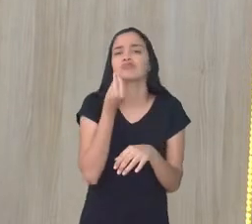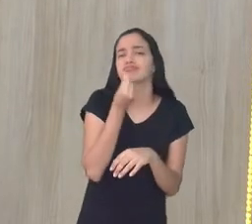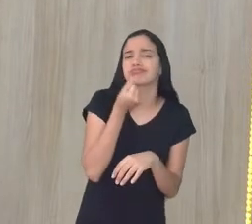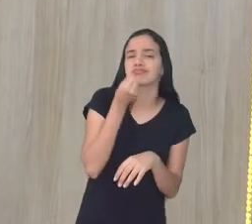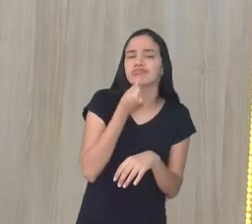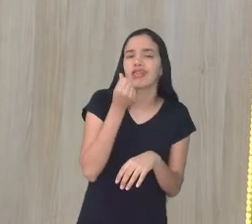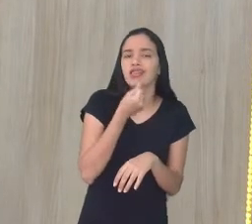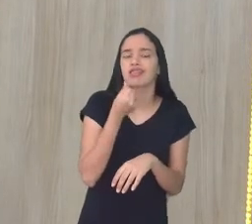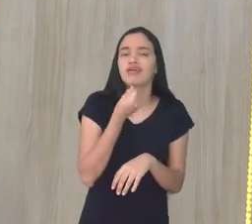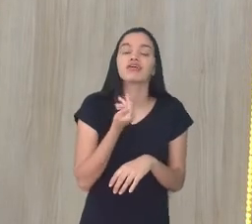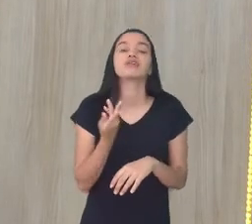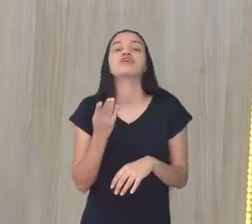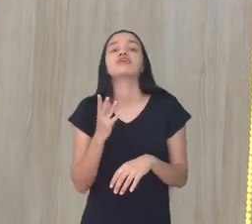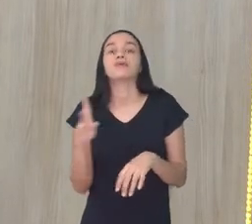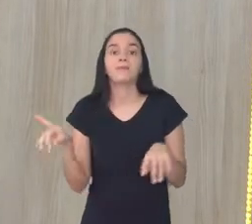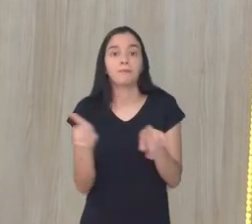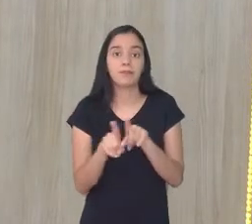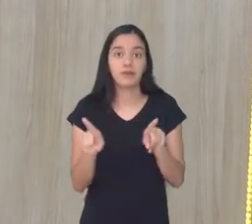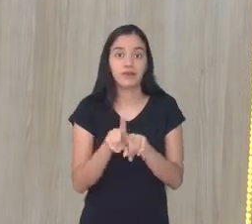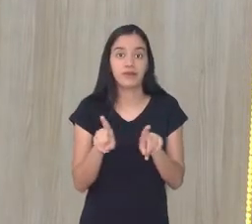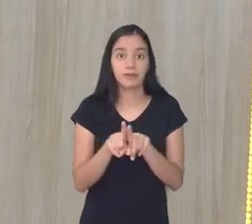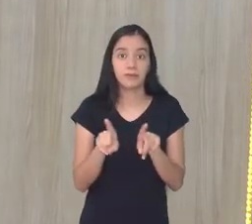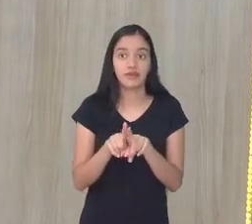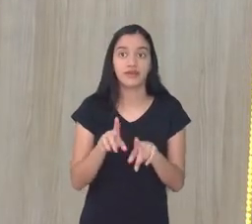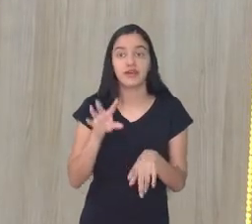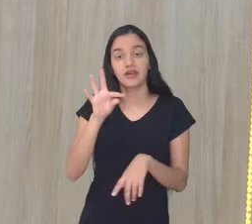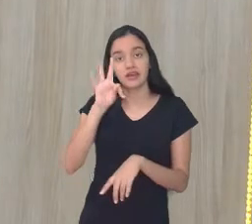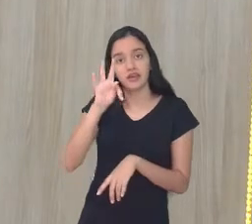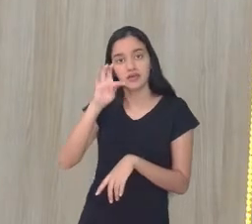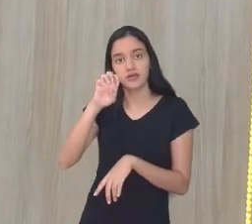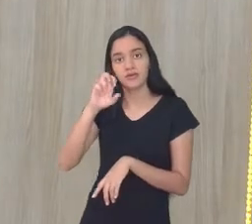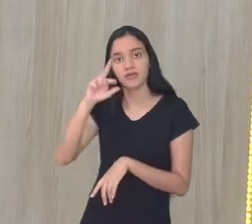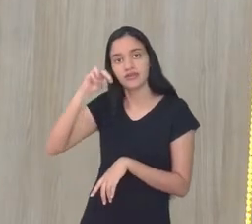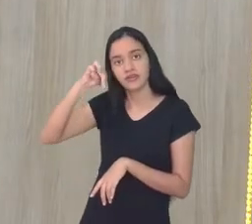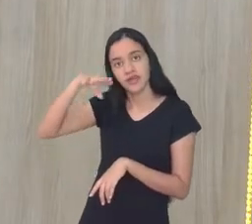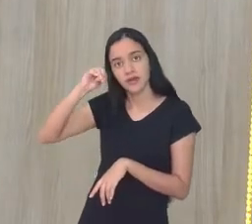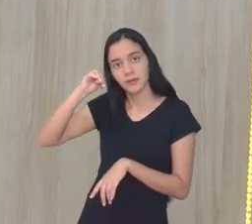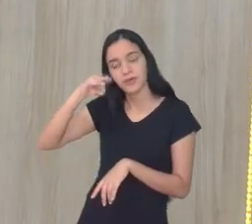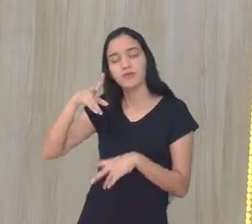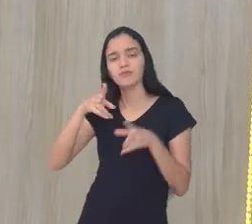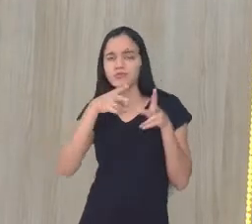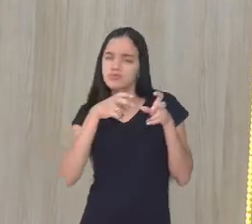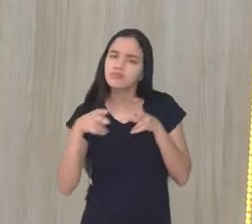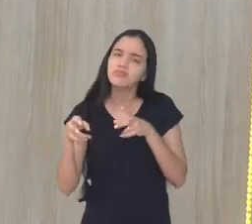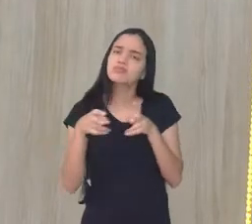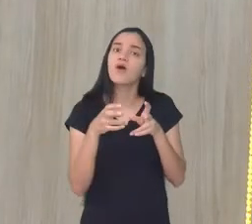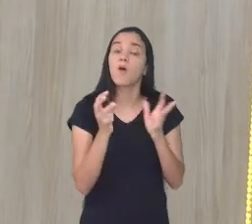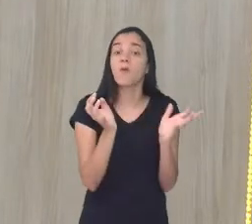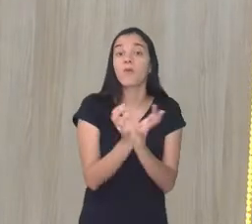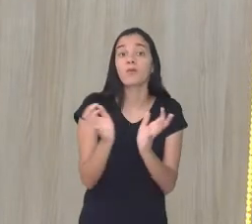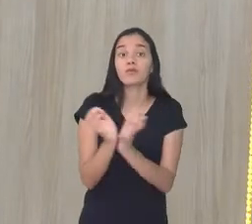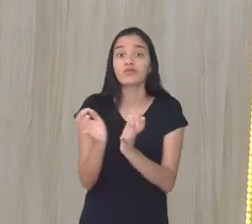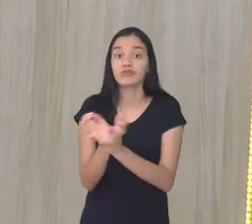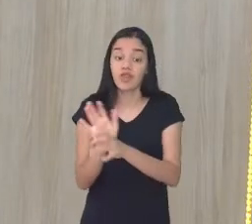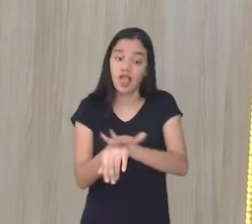colocando na boca. E o outro é o termorreceptor, que também vai estar na pele, mas é um outro conjunto. Não é o mesmo